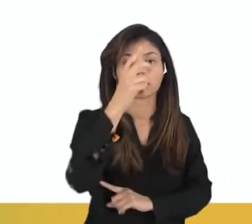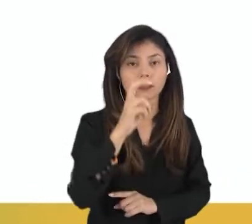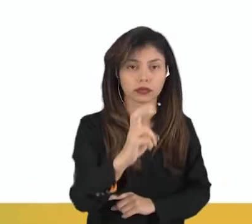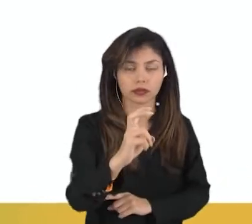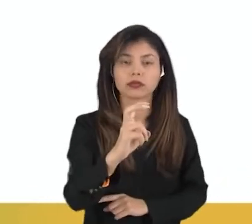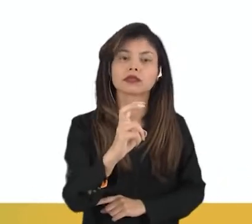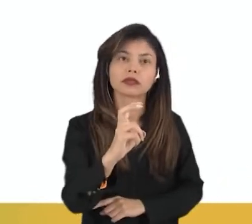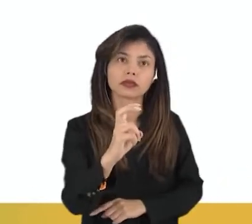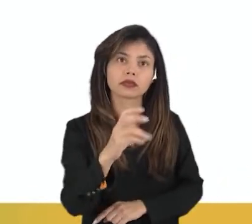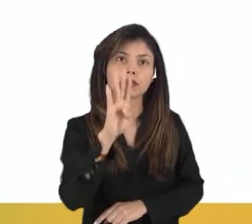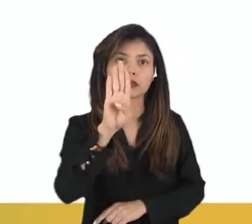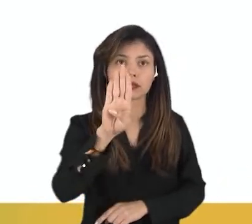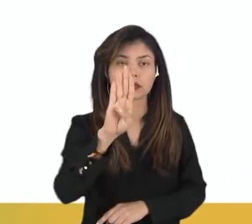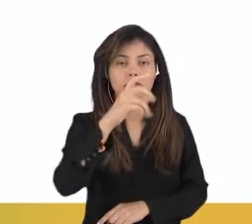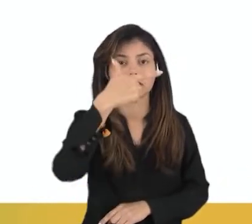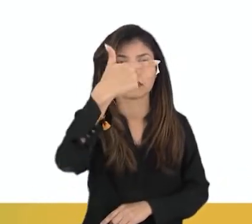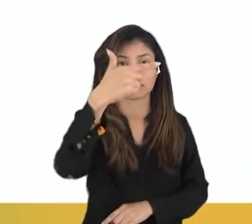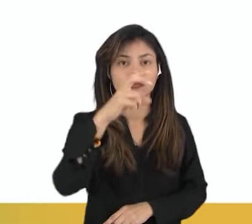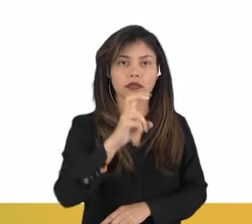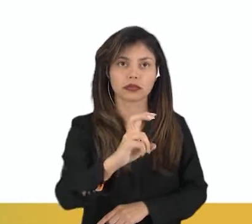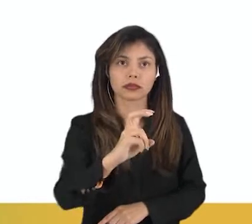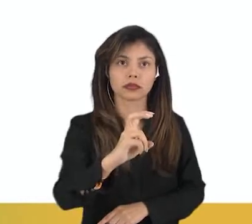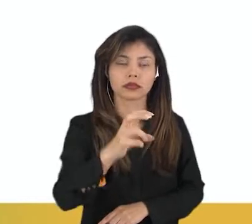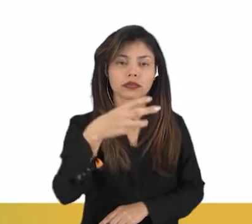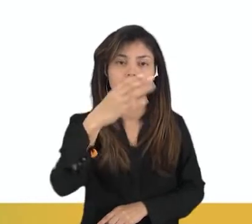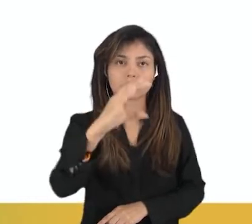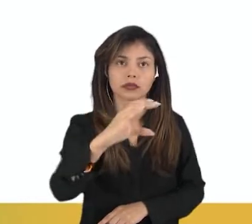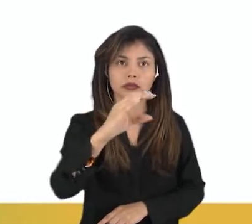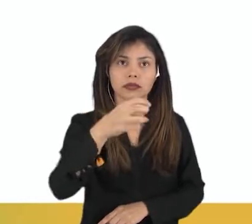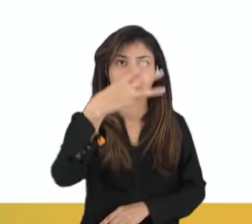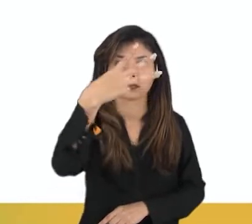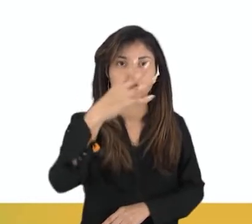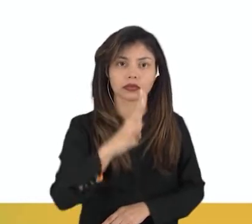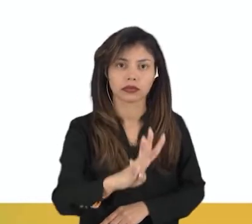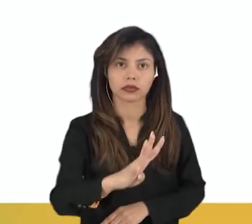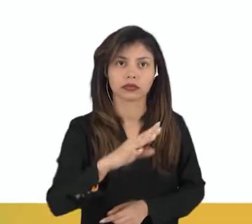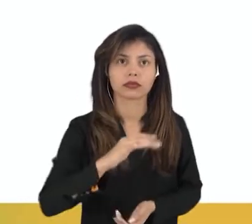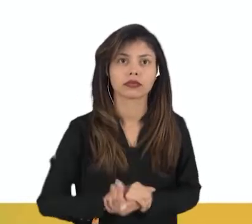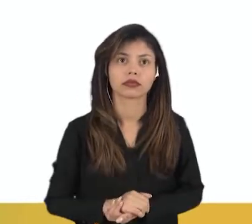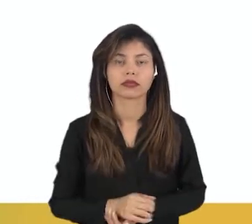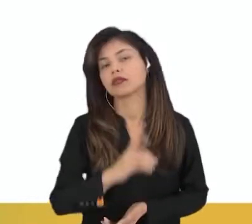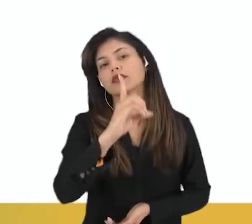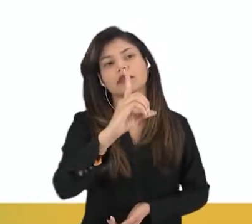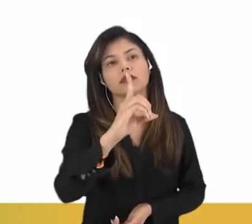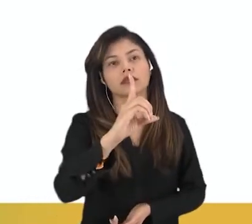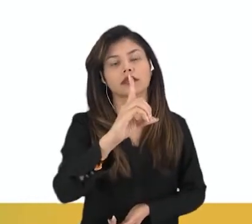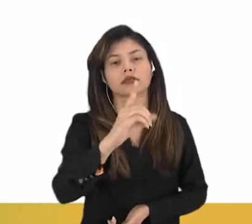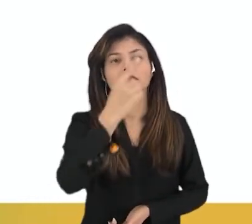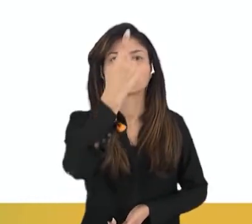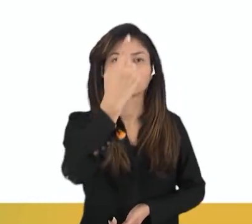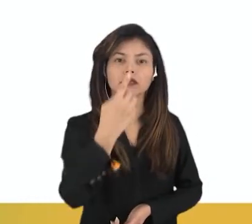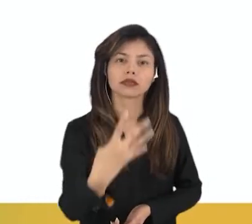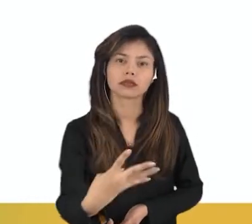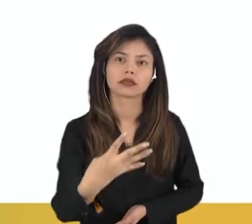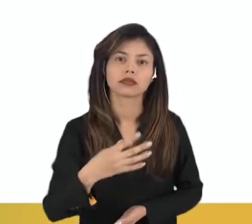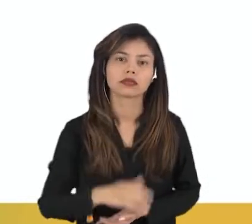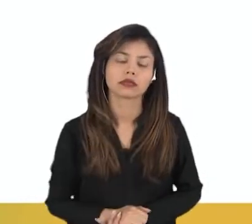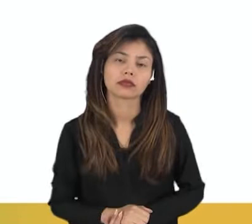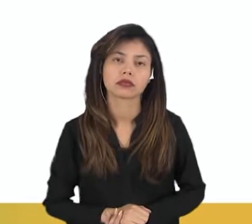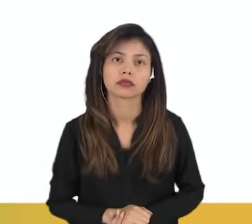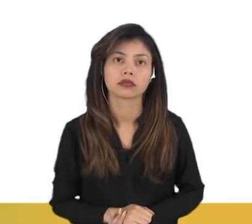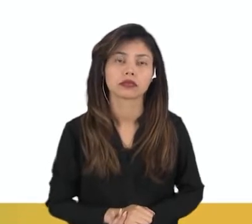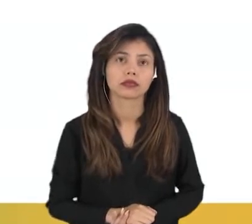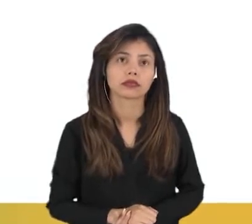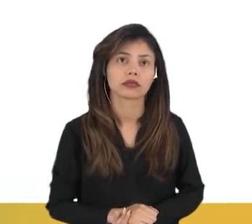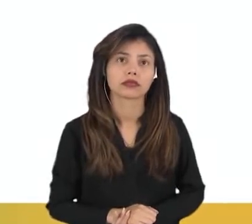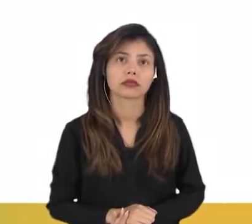a resposta é 1/5, letra B diz que é 2/5, letra C diz que é 3/4 e a letra D diz que é